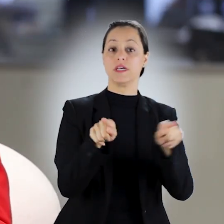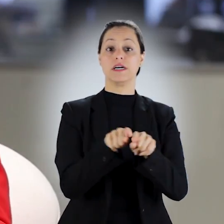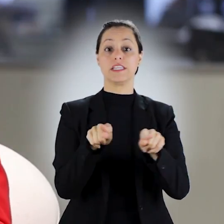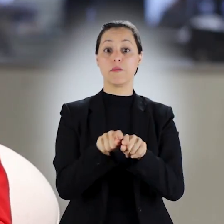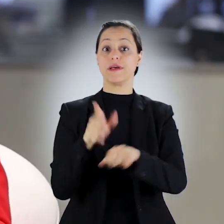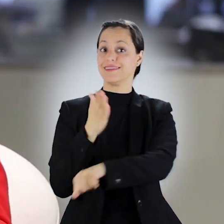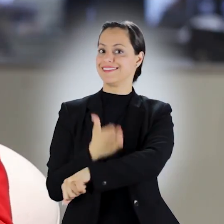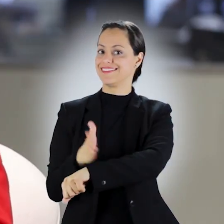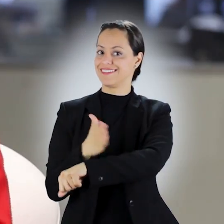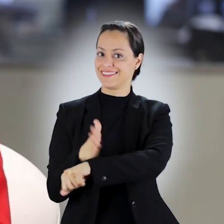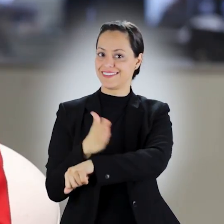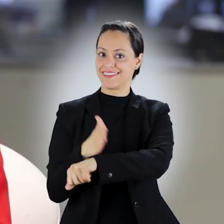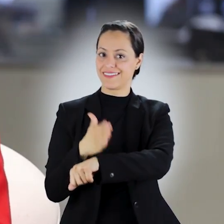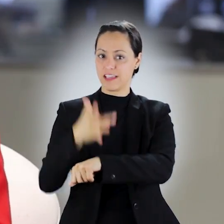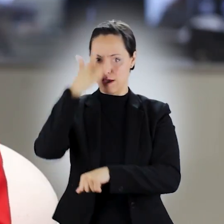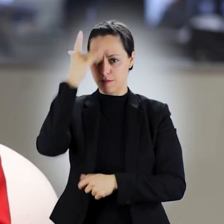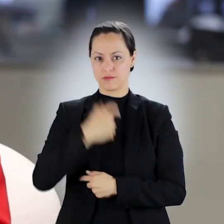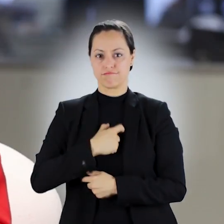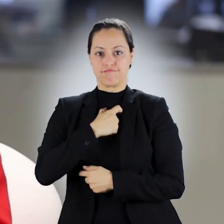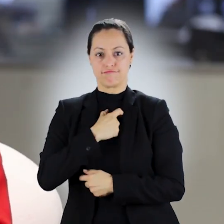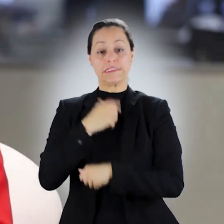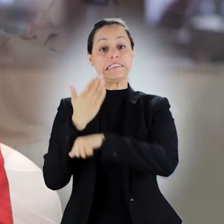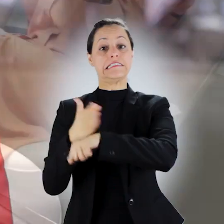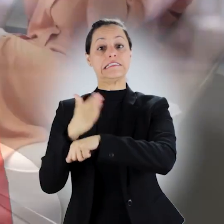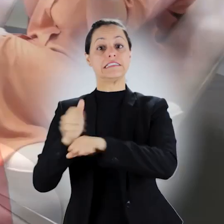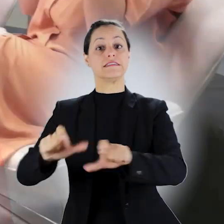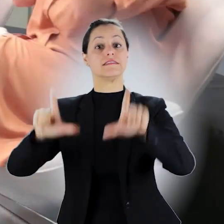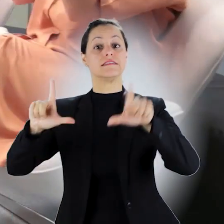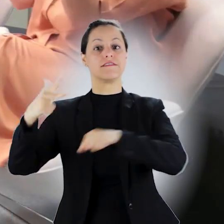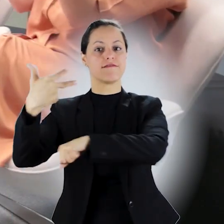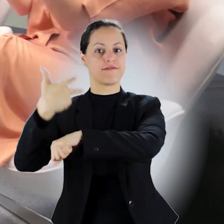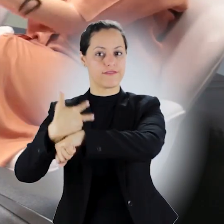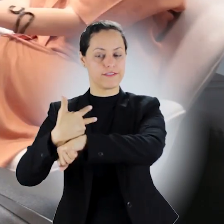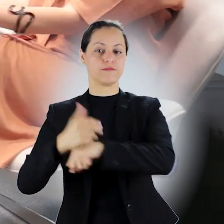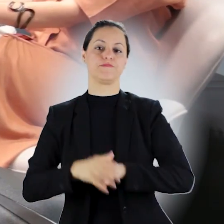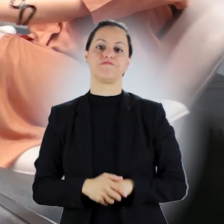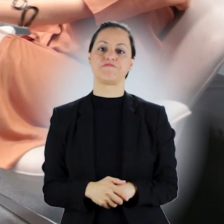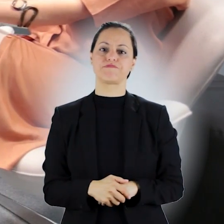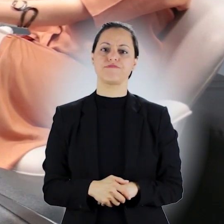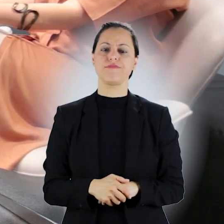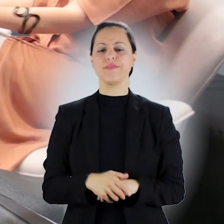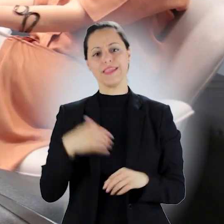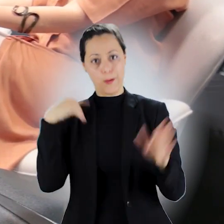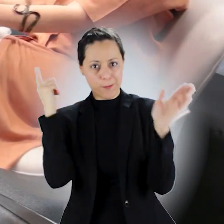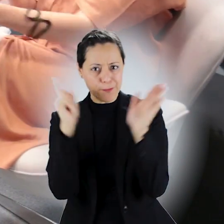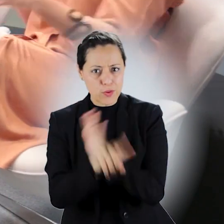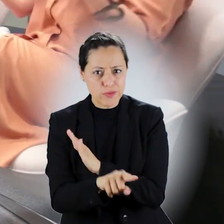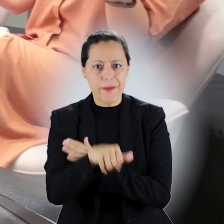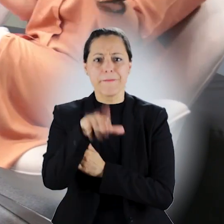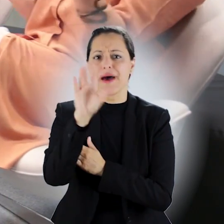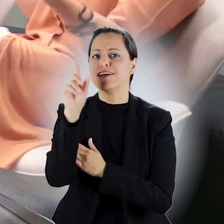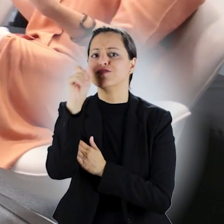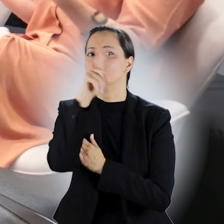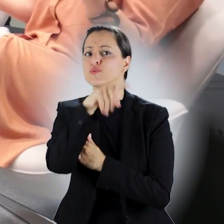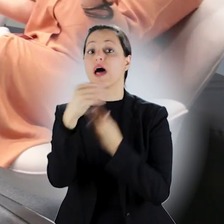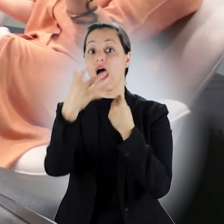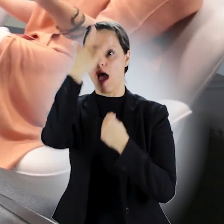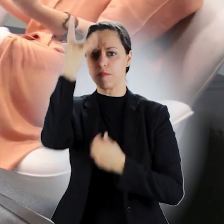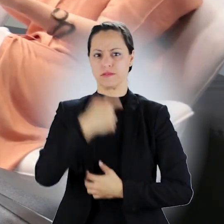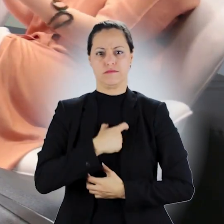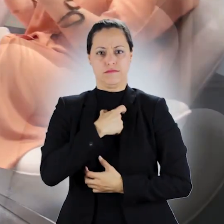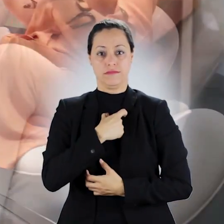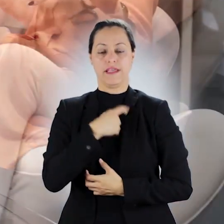executivos. Isso eu queria muito te perguntar. Qual que é a maior dificuldade desses grandes empresários em se soltar para falar